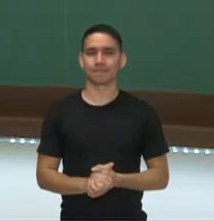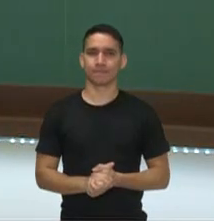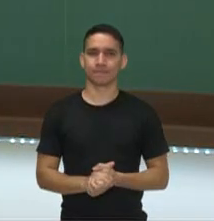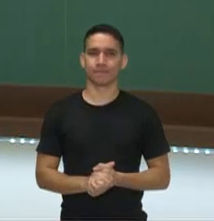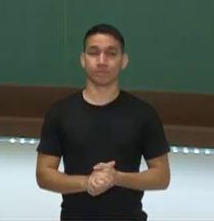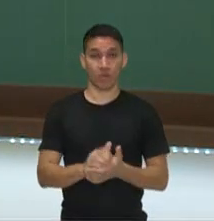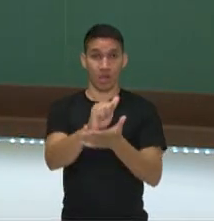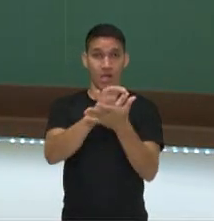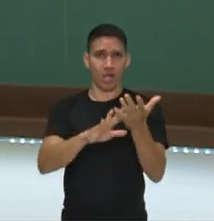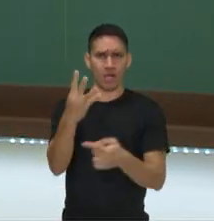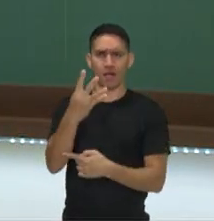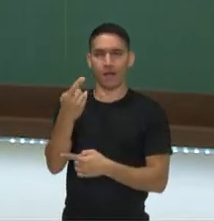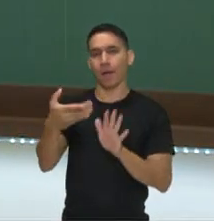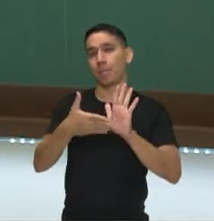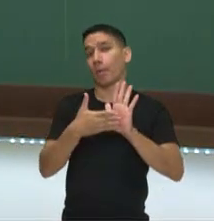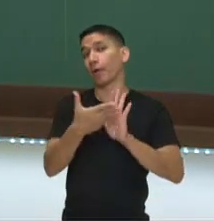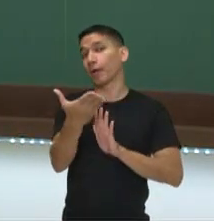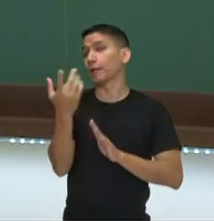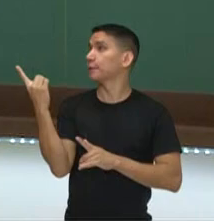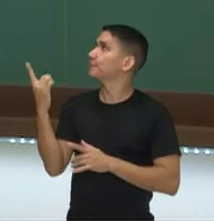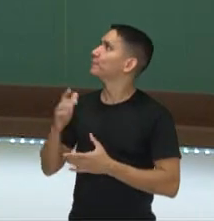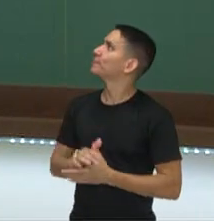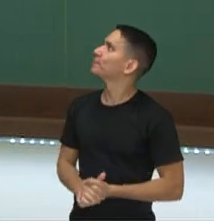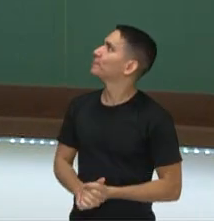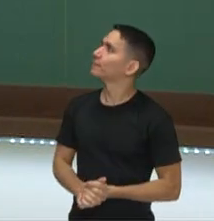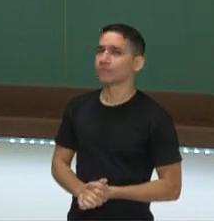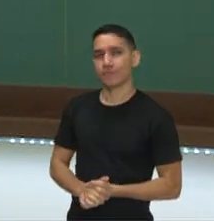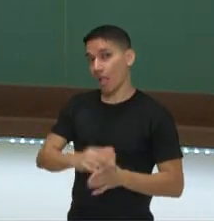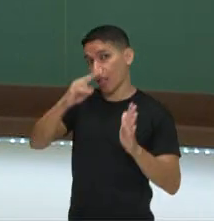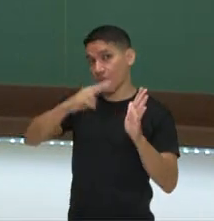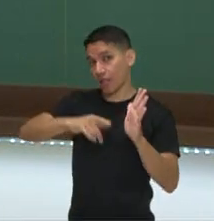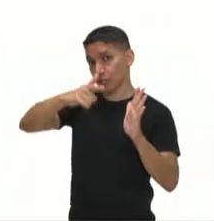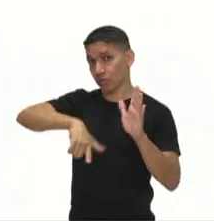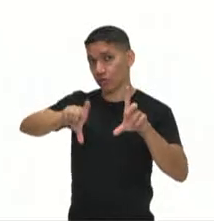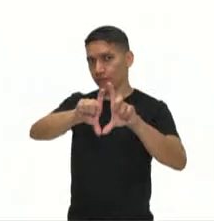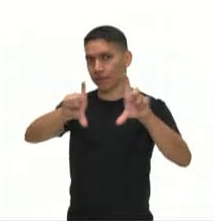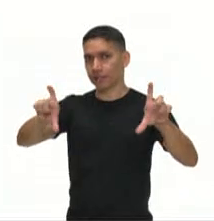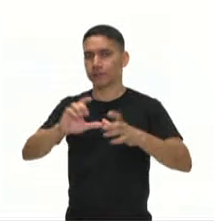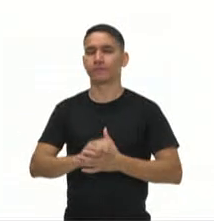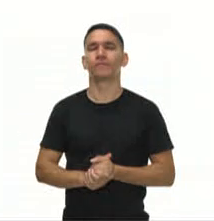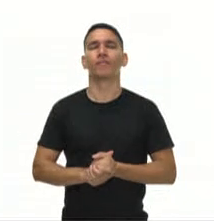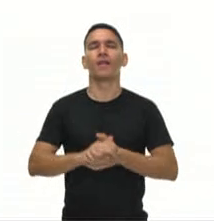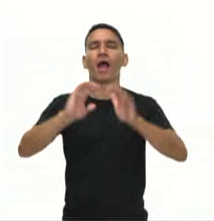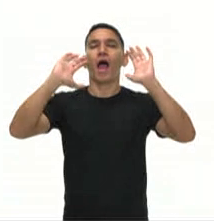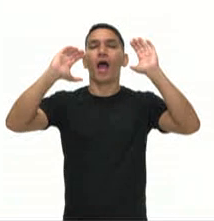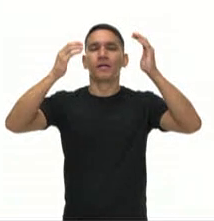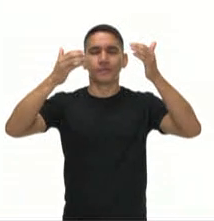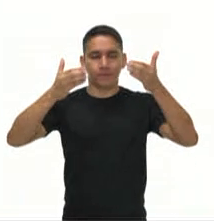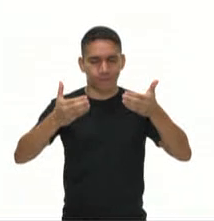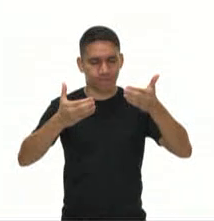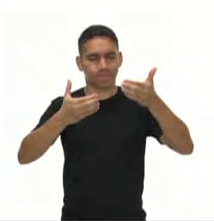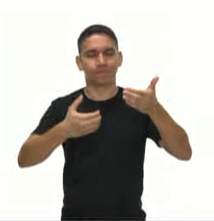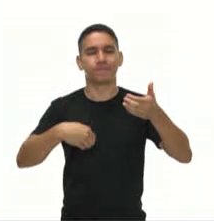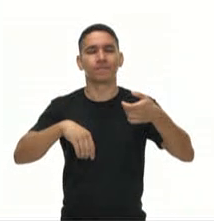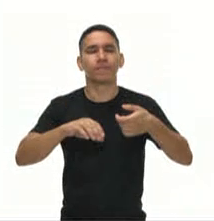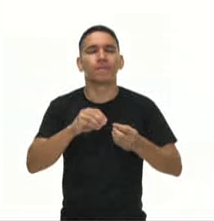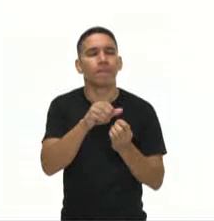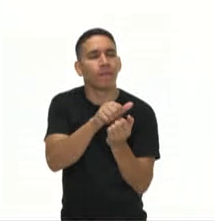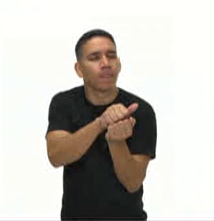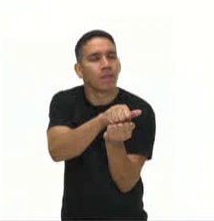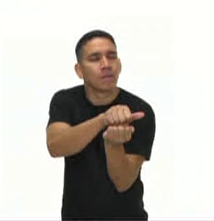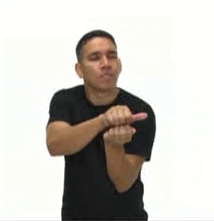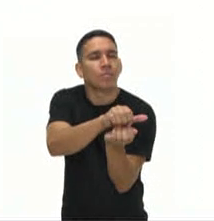Atividade 4, eu te proponho o seguinte. Releia. De olhos fechados, entreabriu os